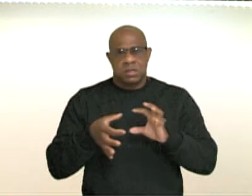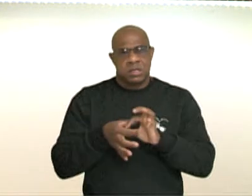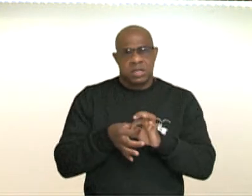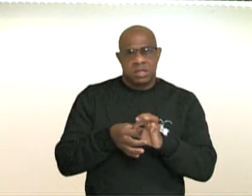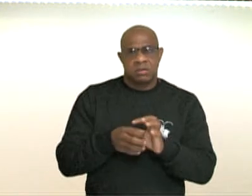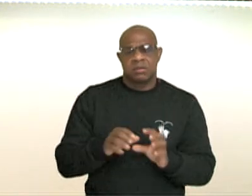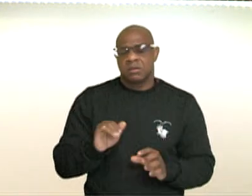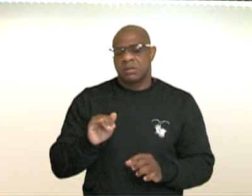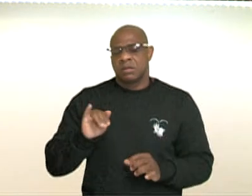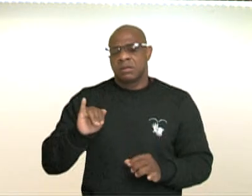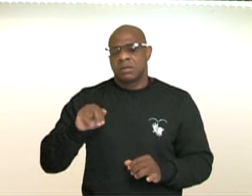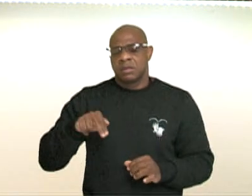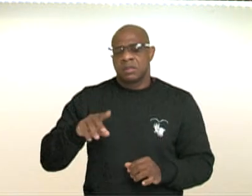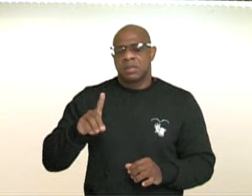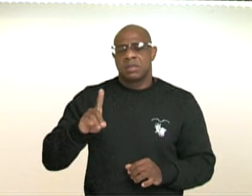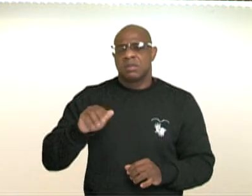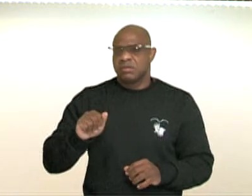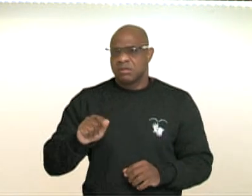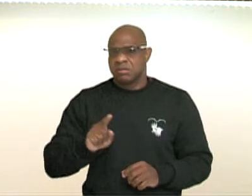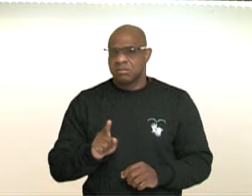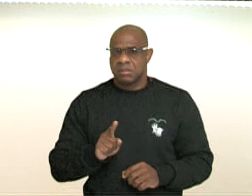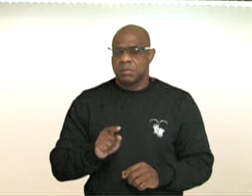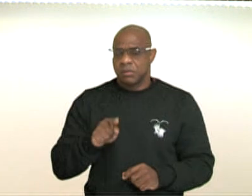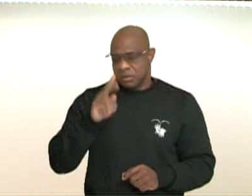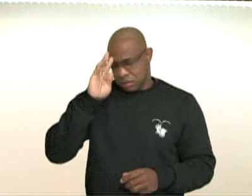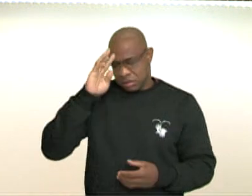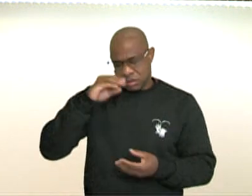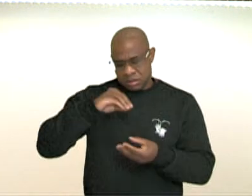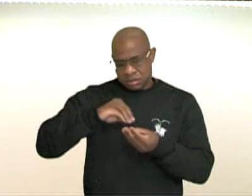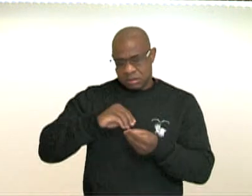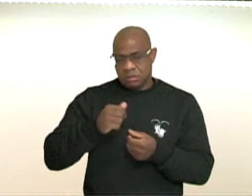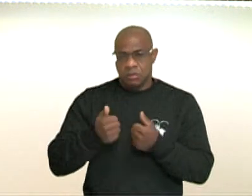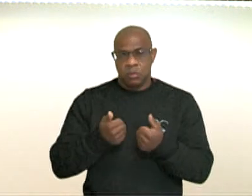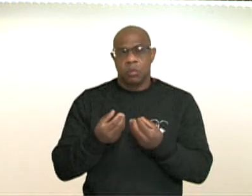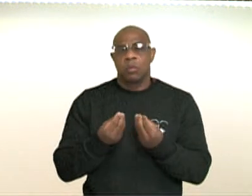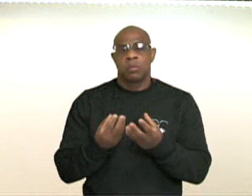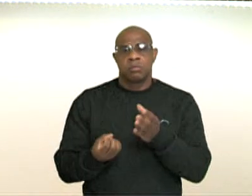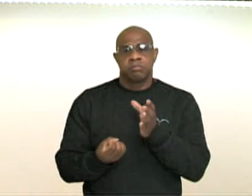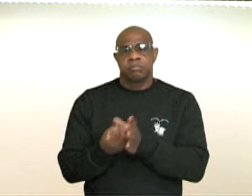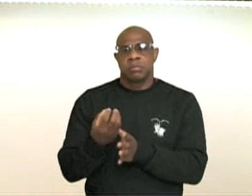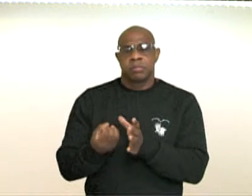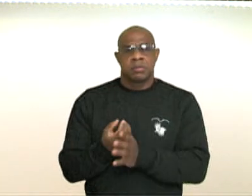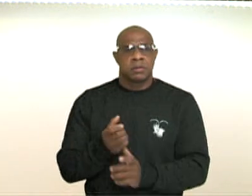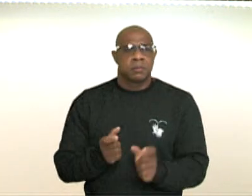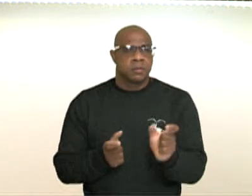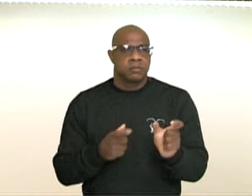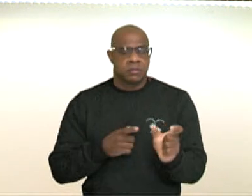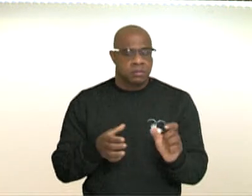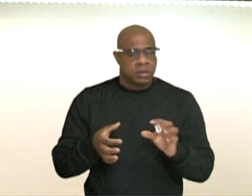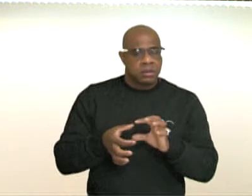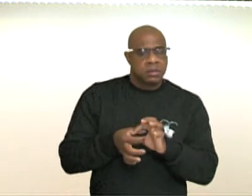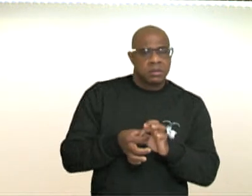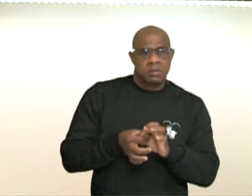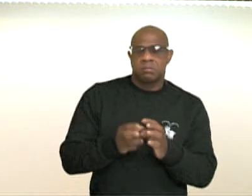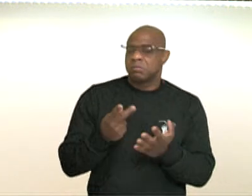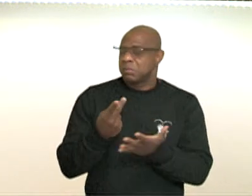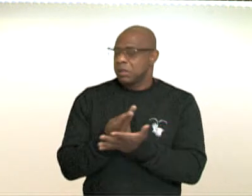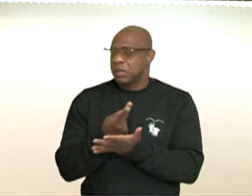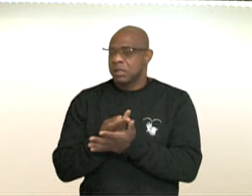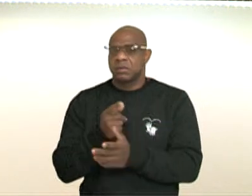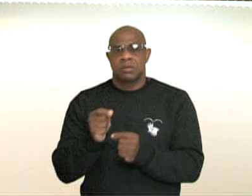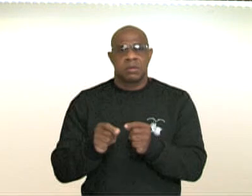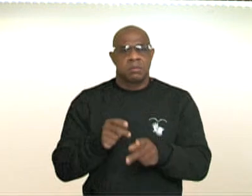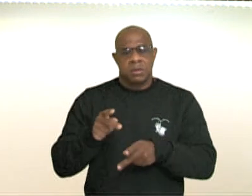abominem, não está certo, né? Mas é para vocês entenderem como que até a própria origem já tem uma ligação equivocada com